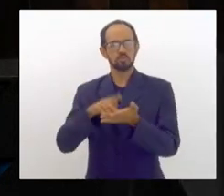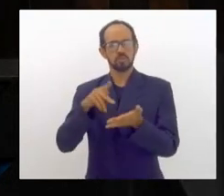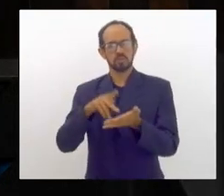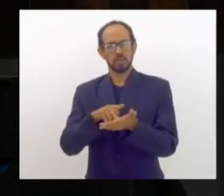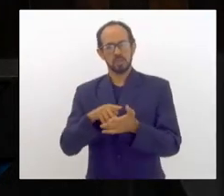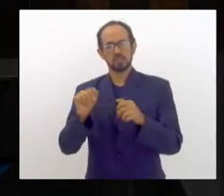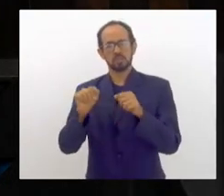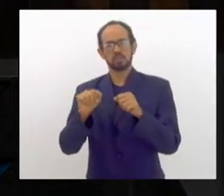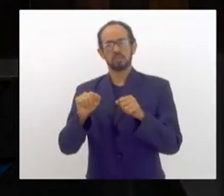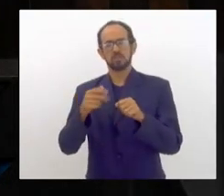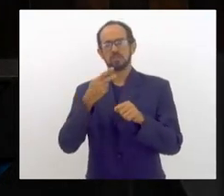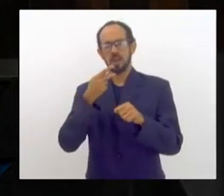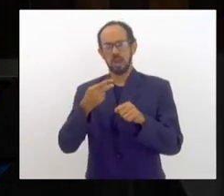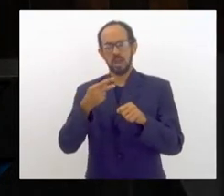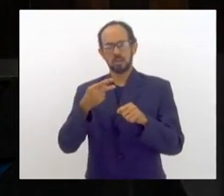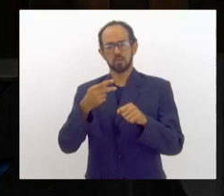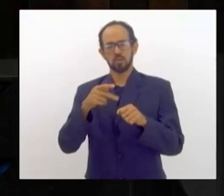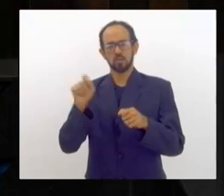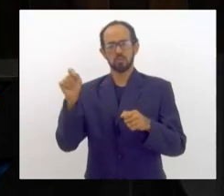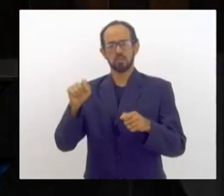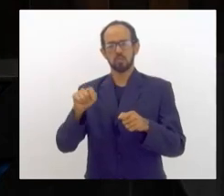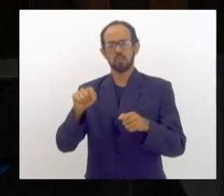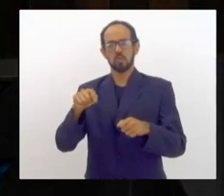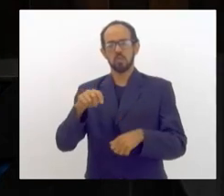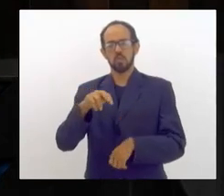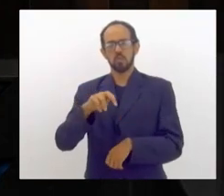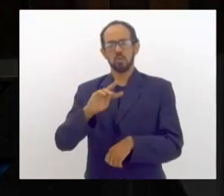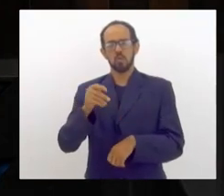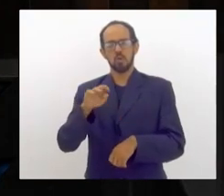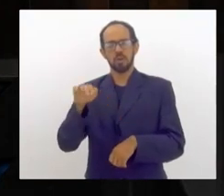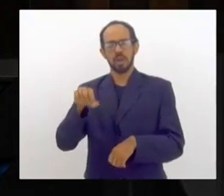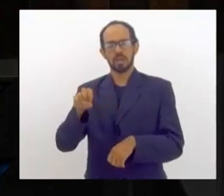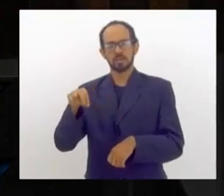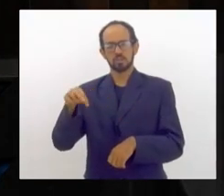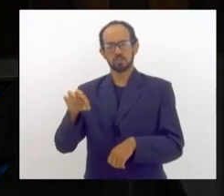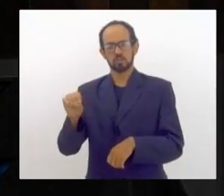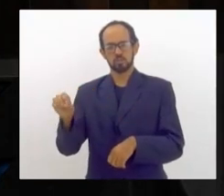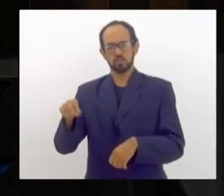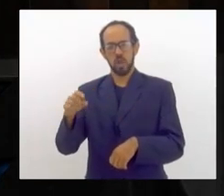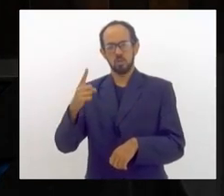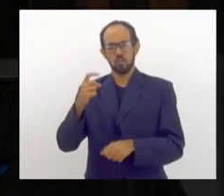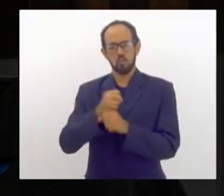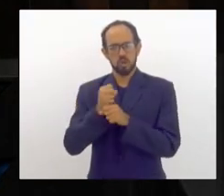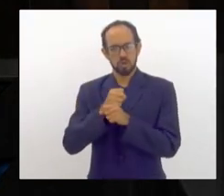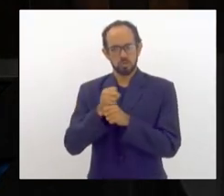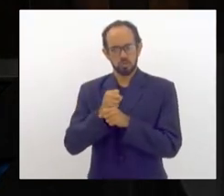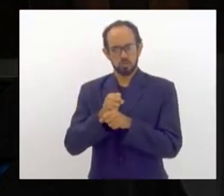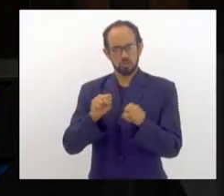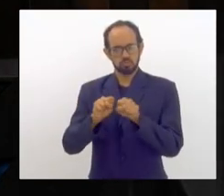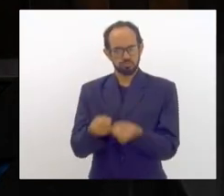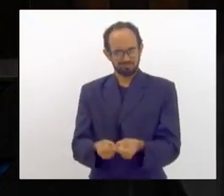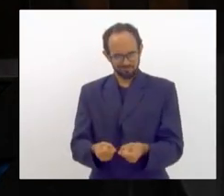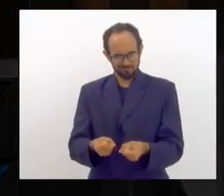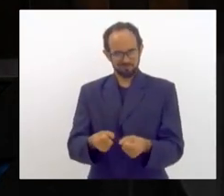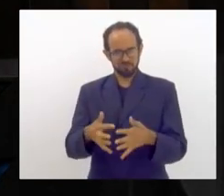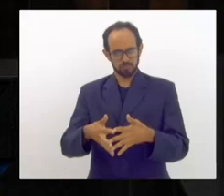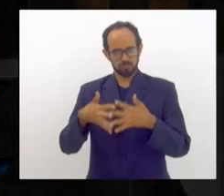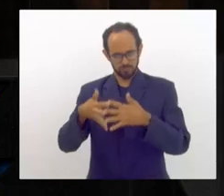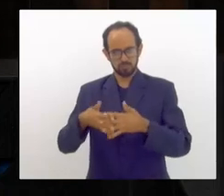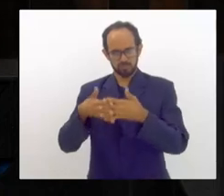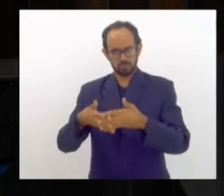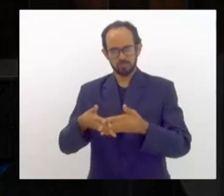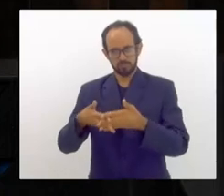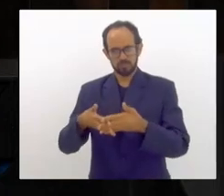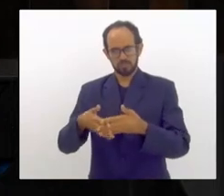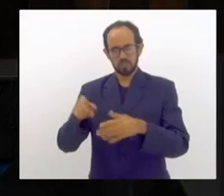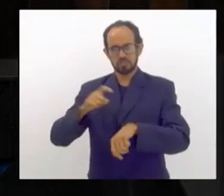fizeram uma menção honesta a um ano da tragédia de Petrópolis. Justamente nesse momento, que não é surpresa para ninguém, a